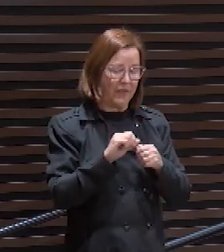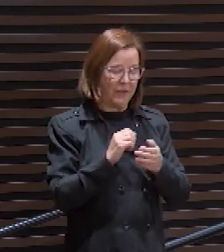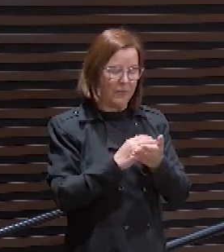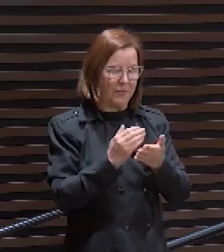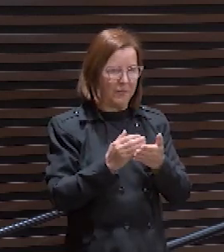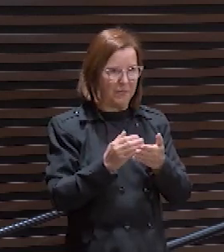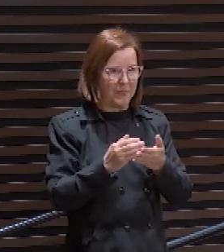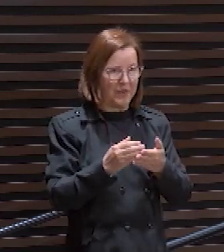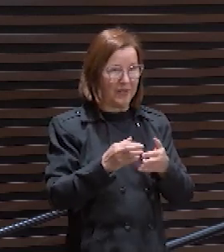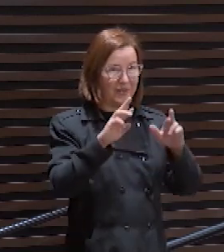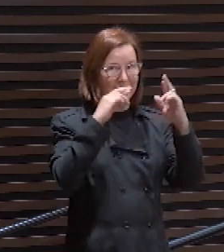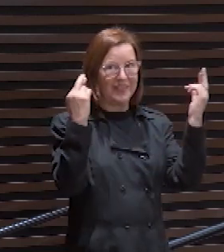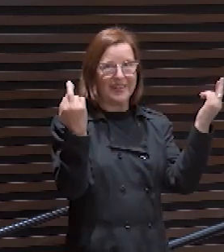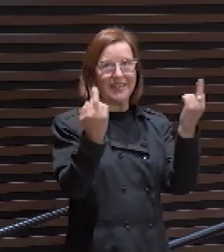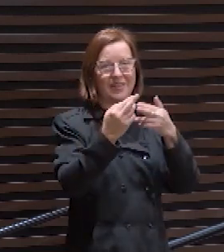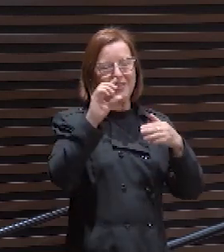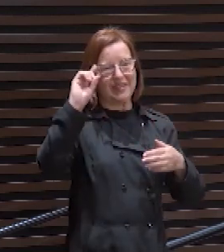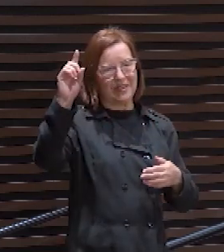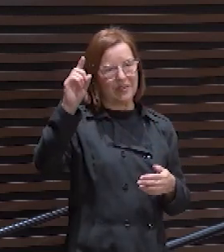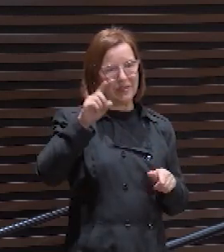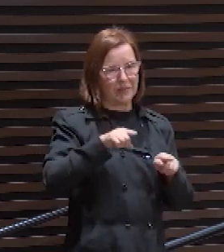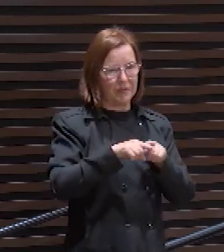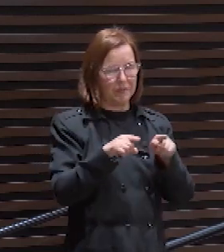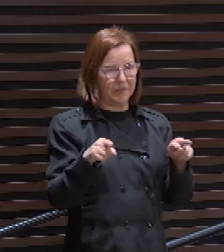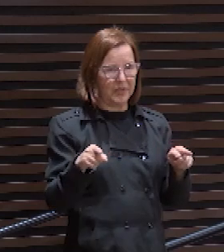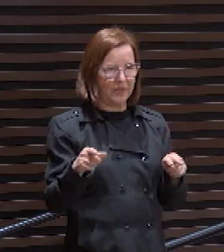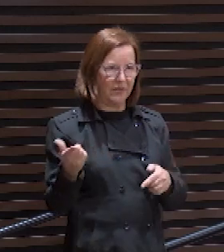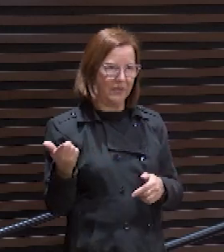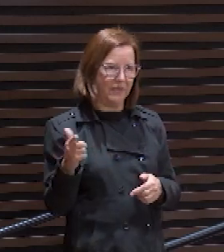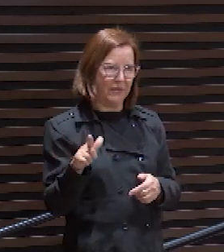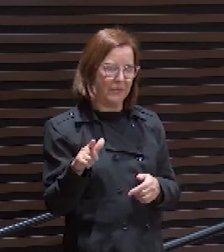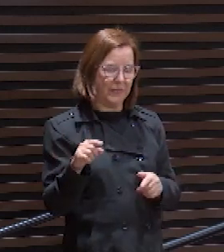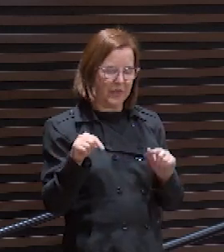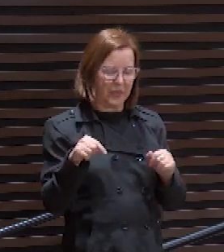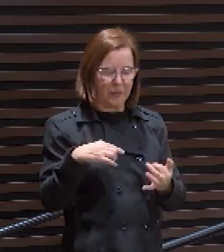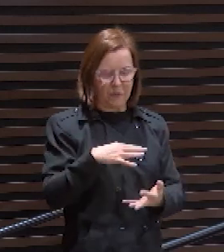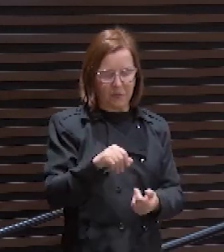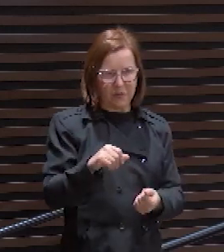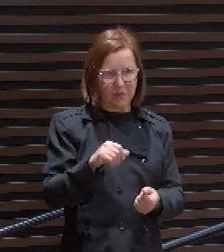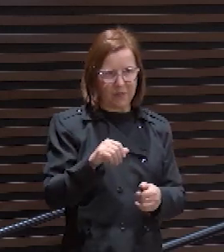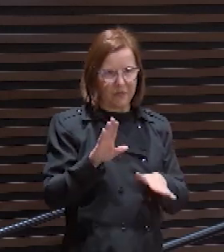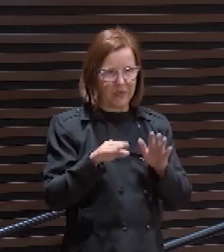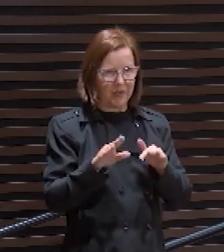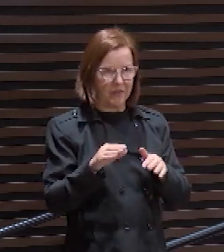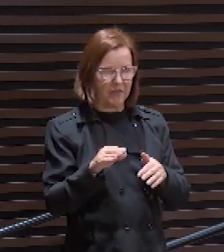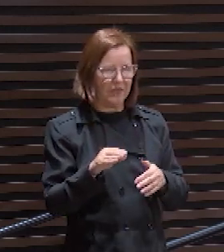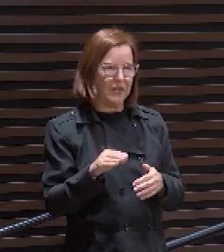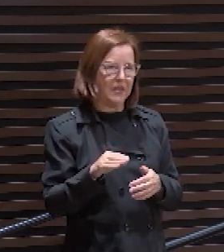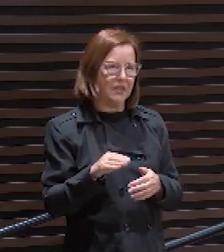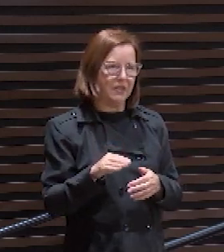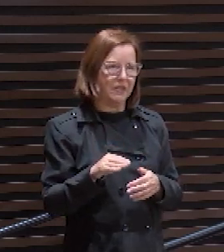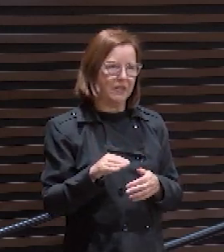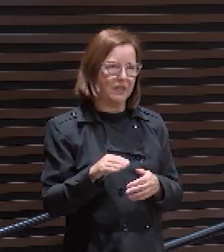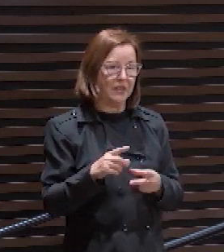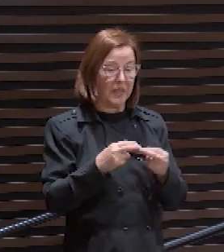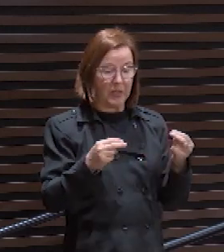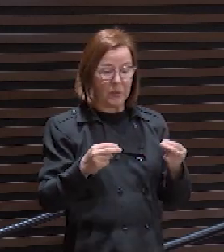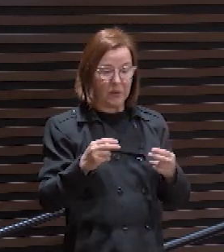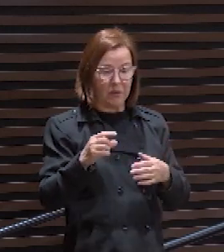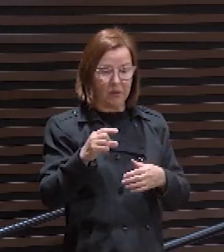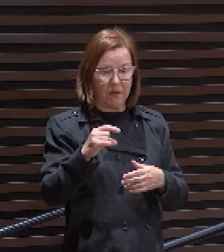Deus, mas, novamente, este mundo muitas vezes nos atrai de uma forma tão